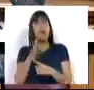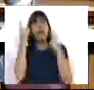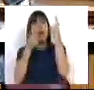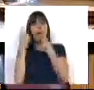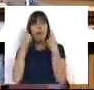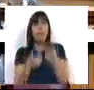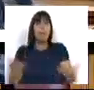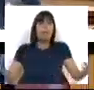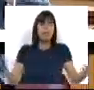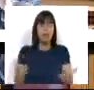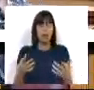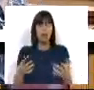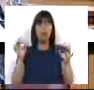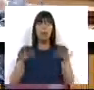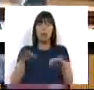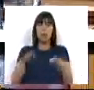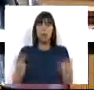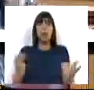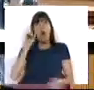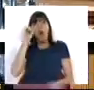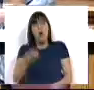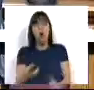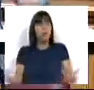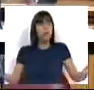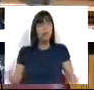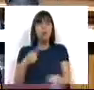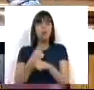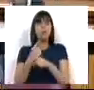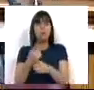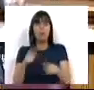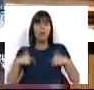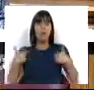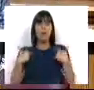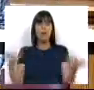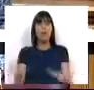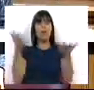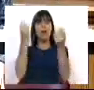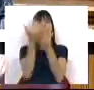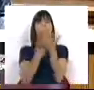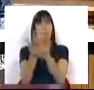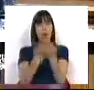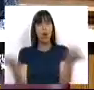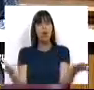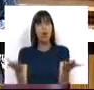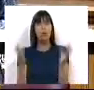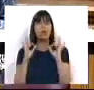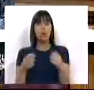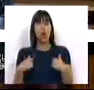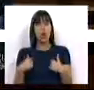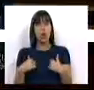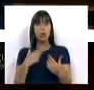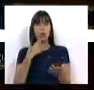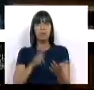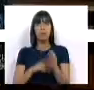pensar em ter filhos, se termine, Sr. Presidente, ou para serem também agentes redinamizadores da economia, que é uma coisa que nós